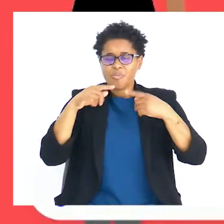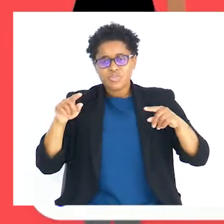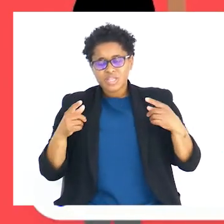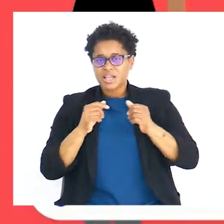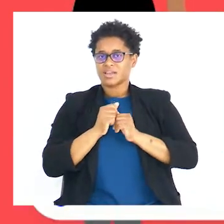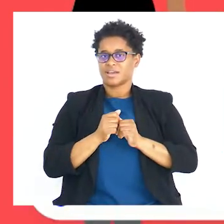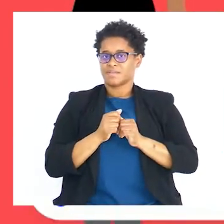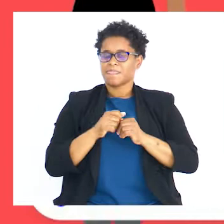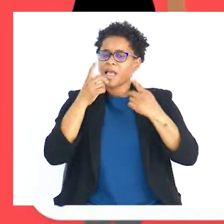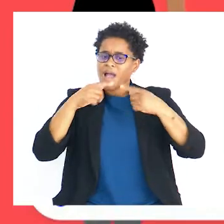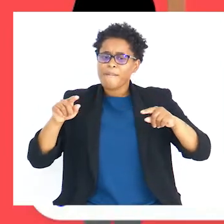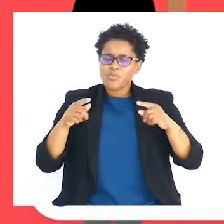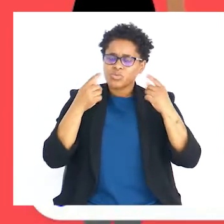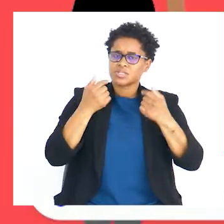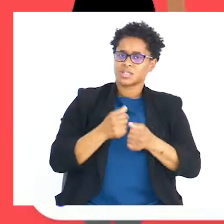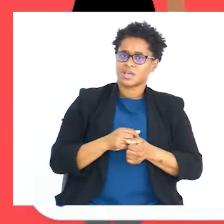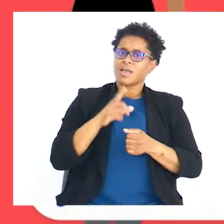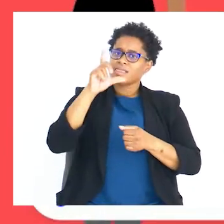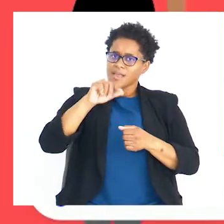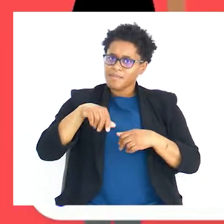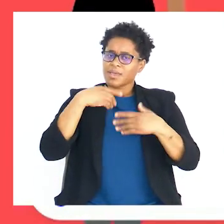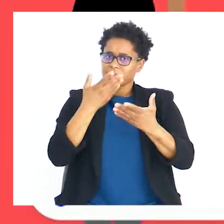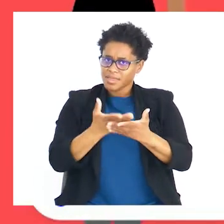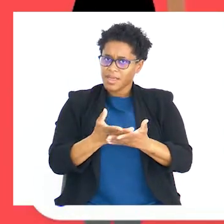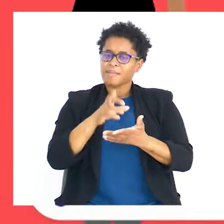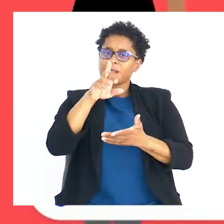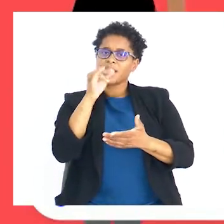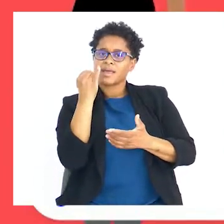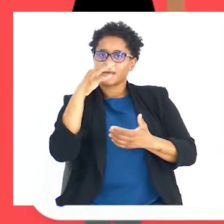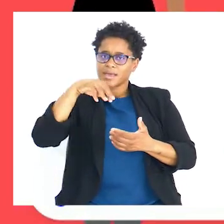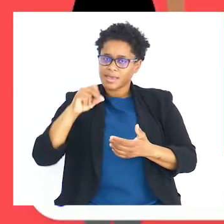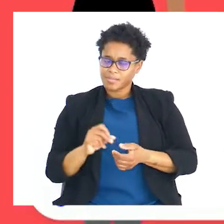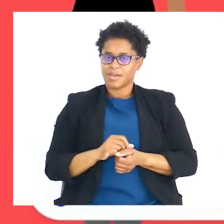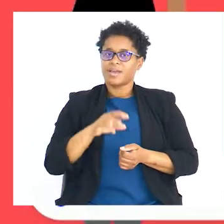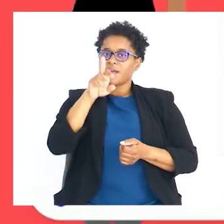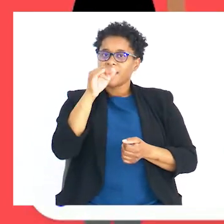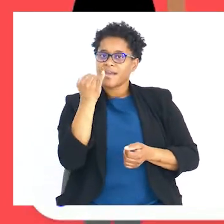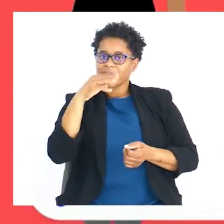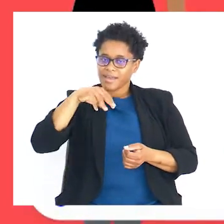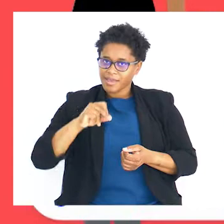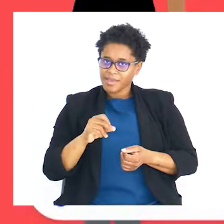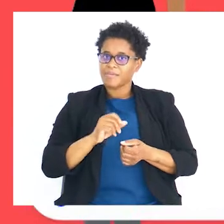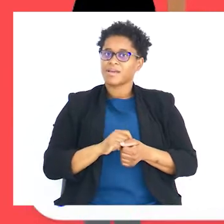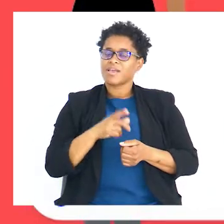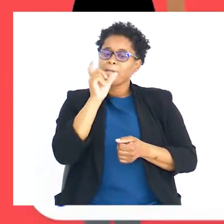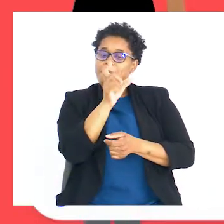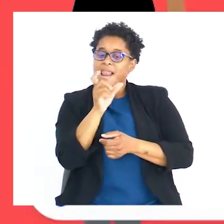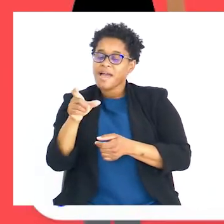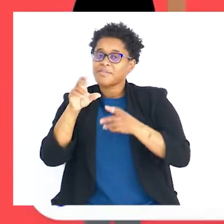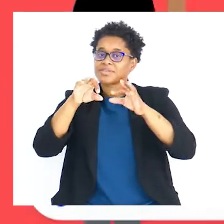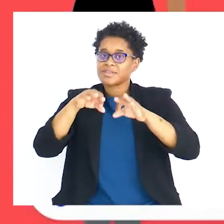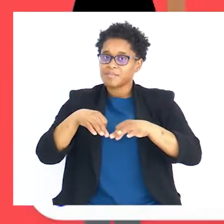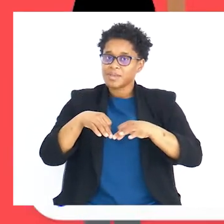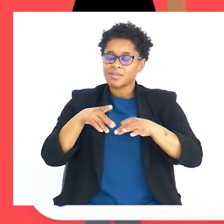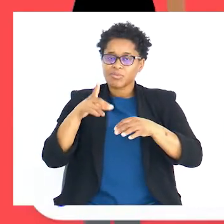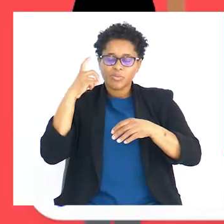musicalidade. A musicalidade também lhe é dada pela rima. A rima são palavras que terminam no